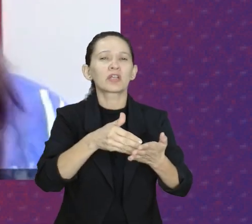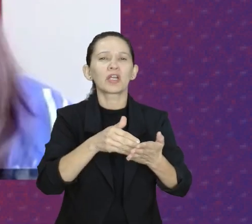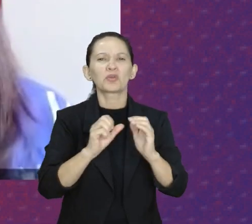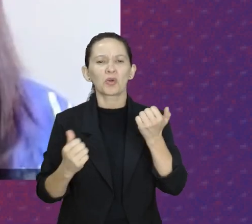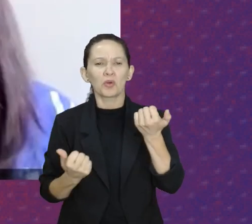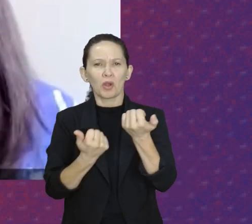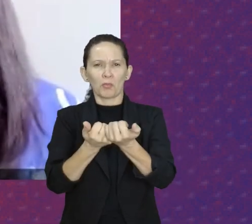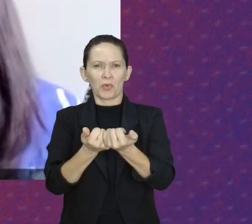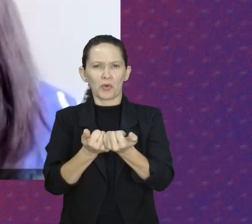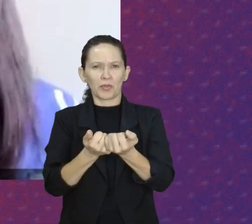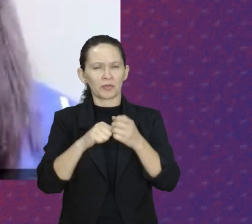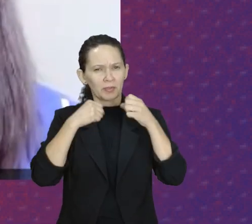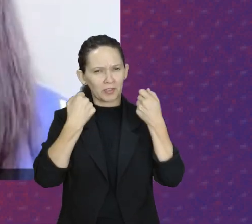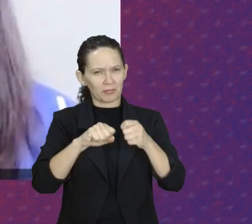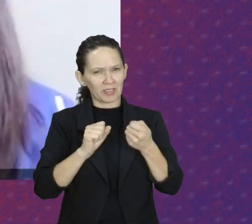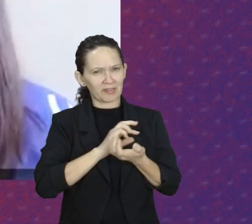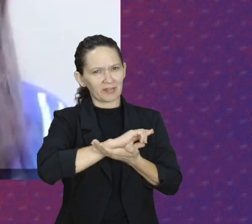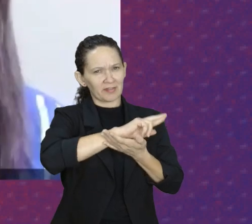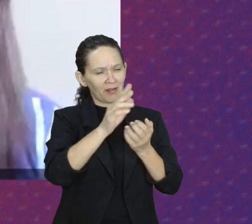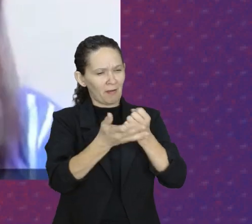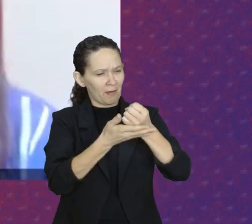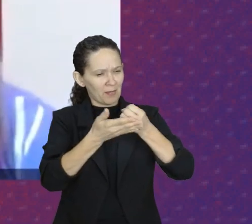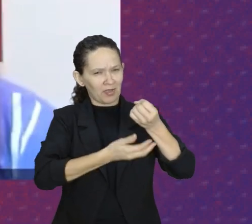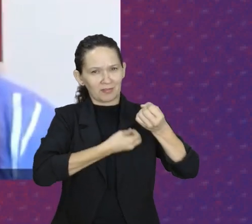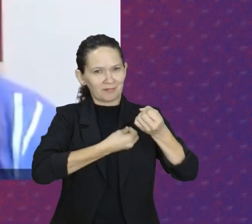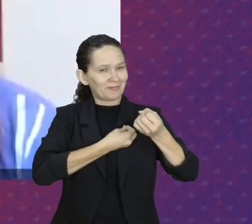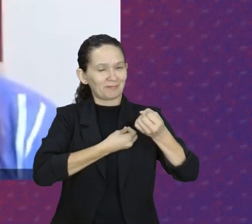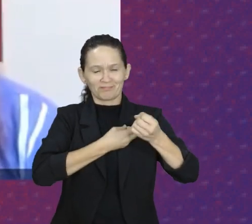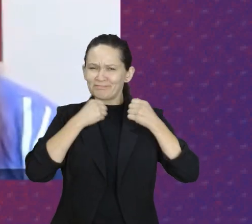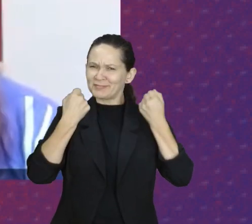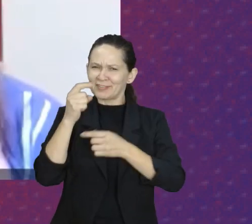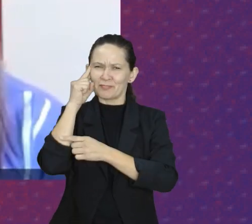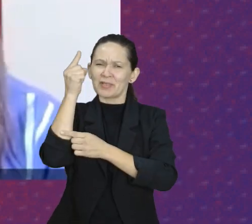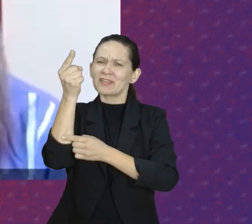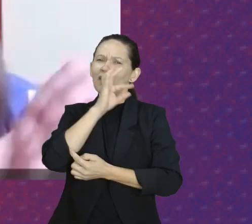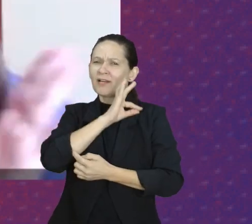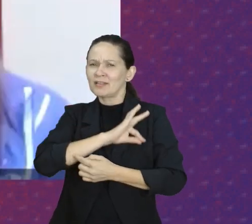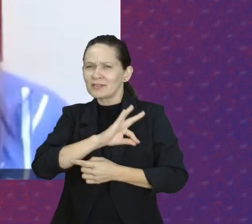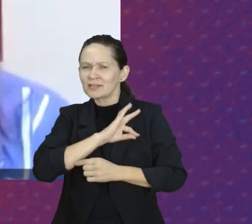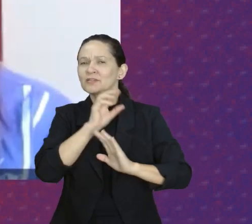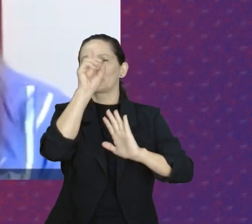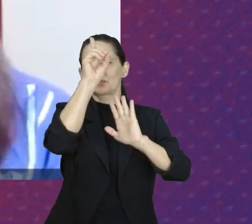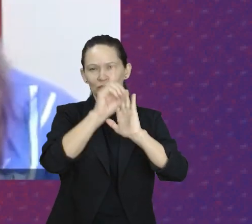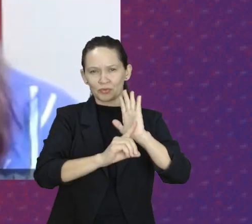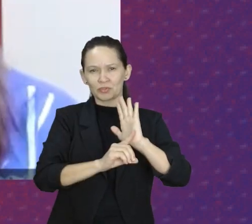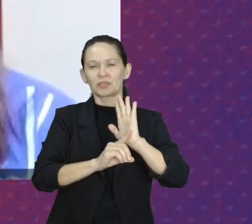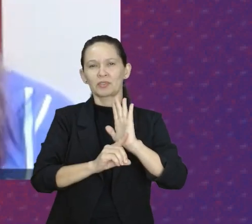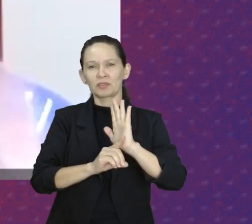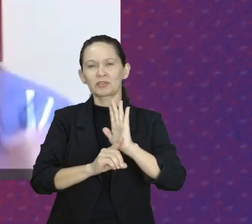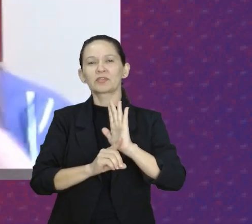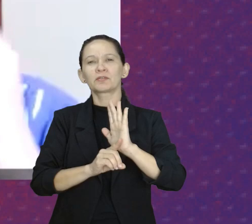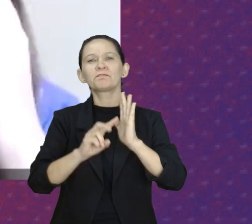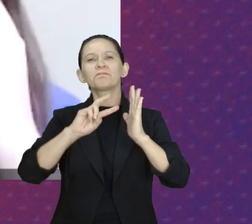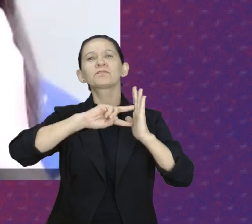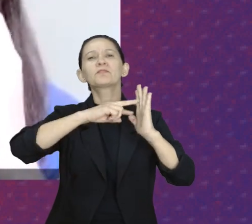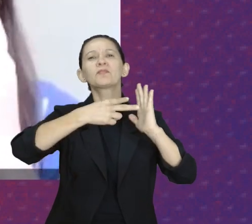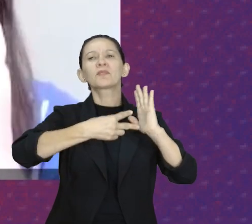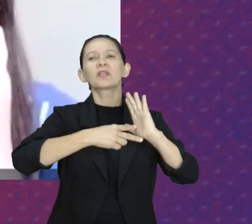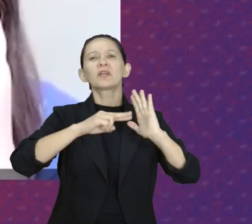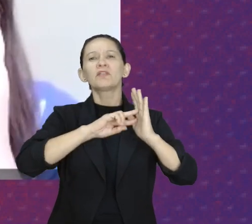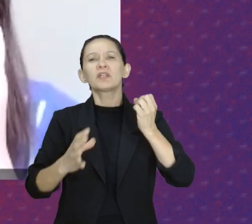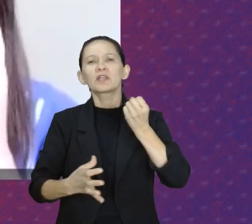às necessidades básicas da vida. A gente tem que pensar também na questão de renda, na questão dos direitos, e isso significa